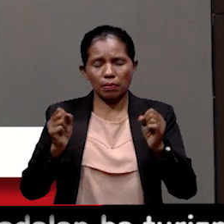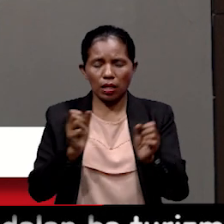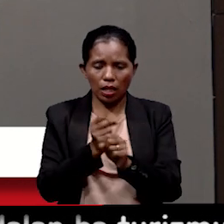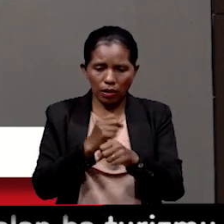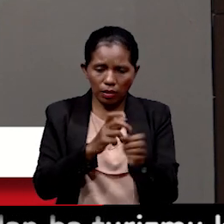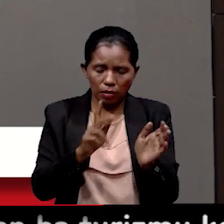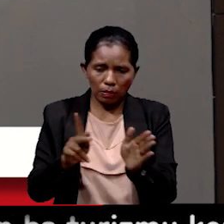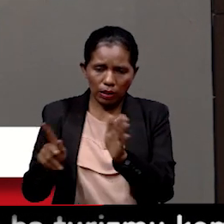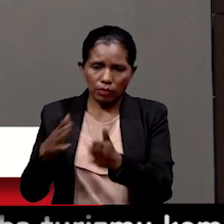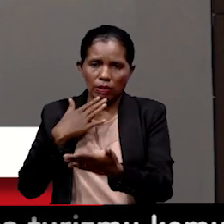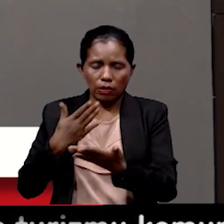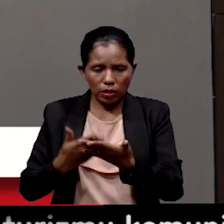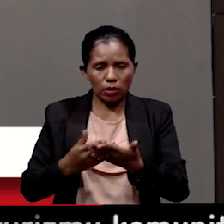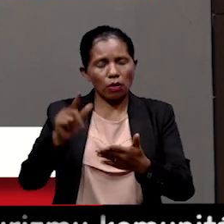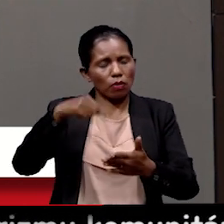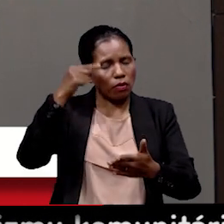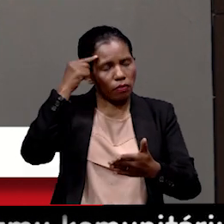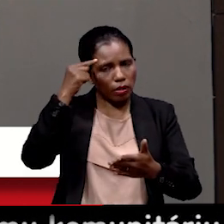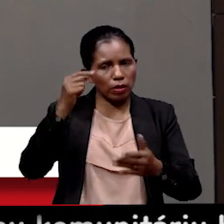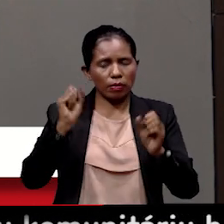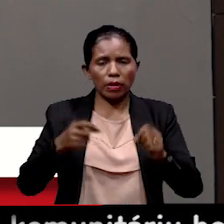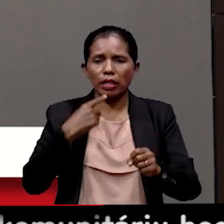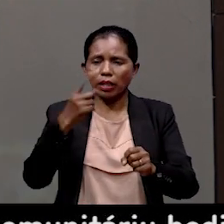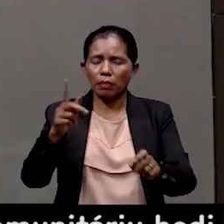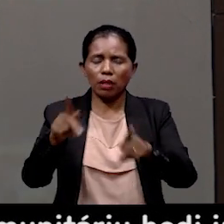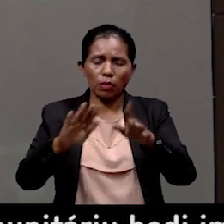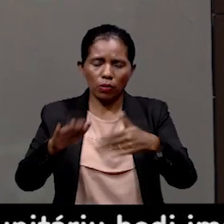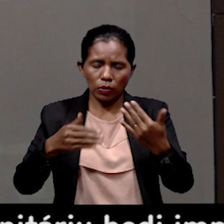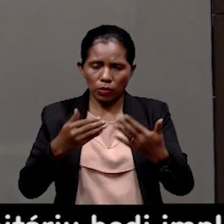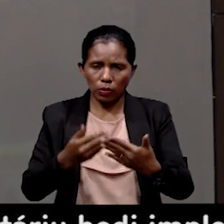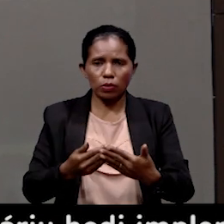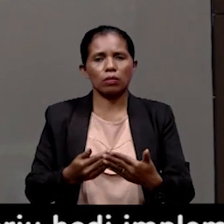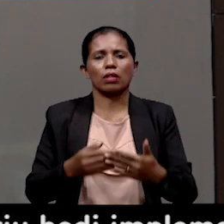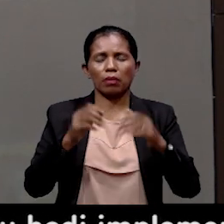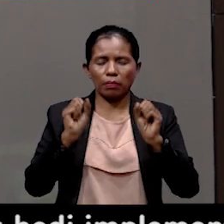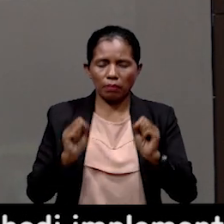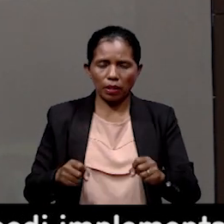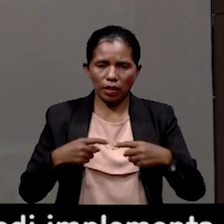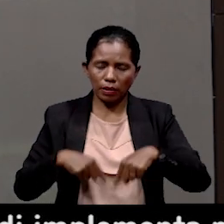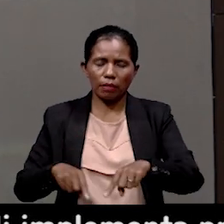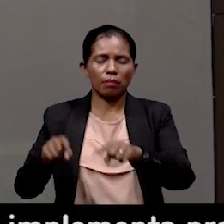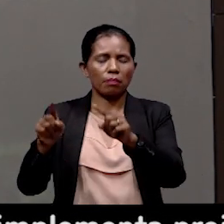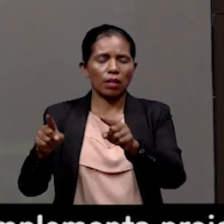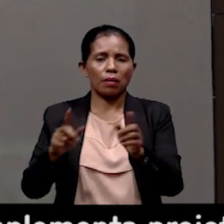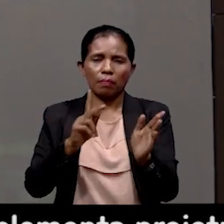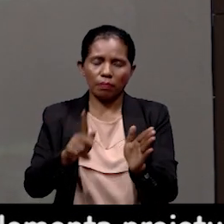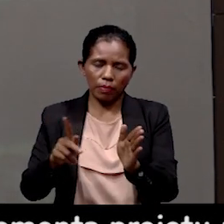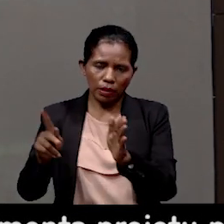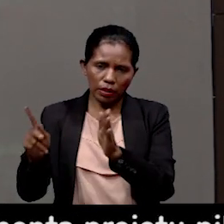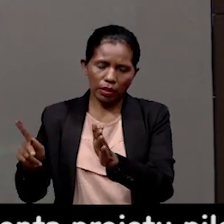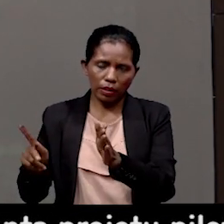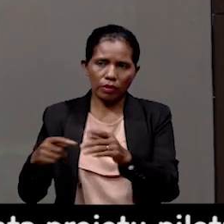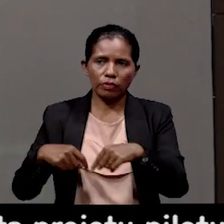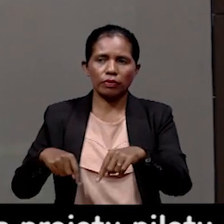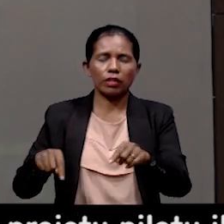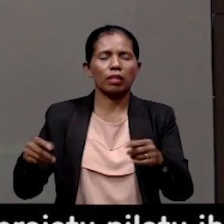kuri governo bele convence e tene comunidade no mos população toma para hori bele fila ba plano ba fila ba